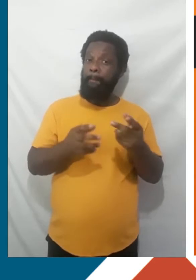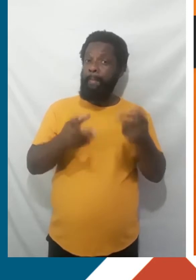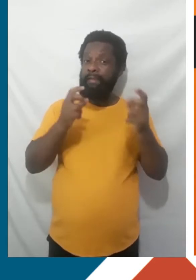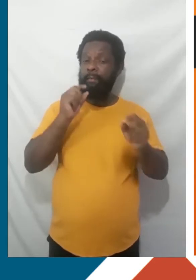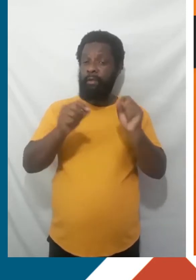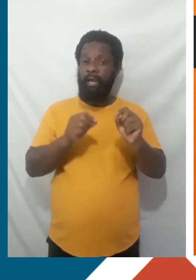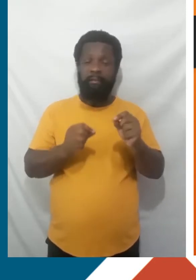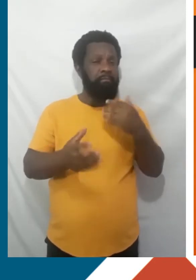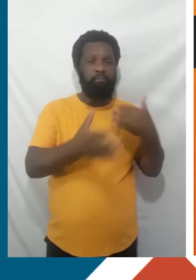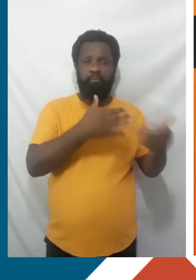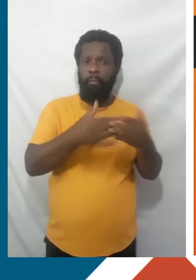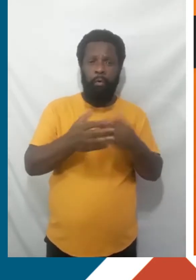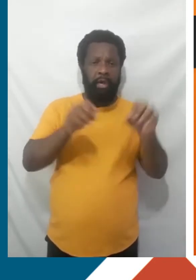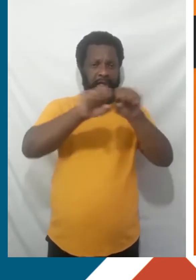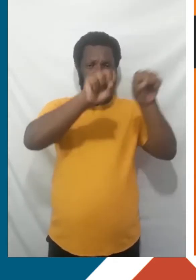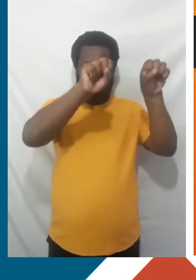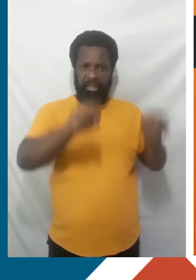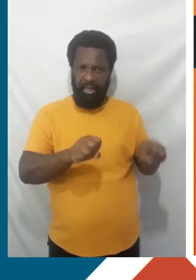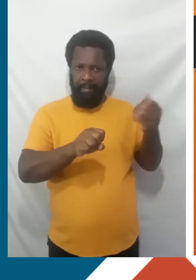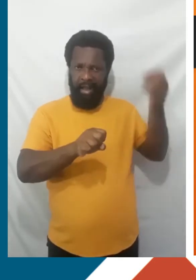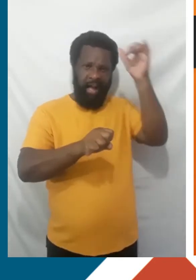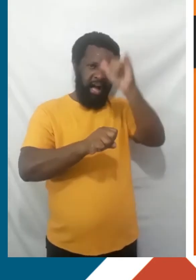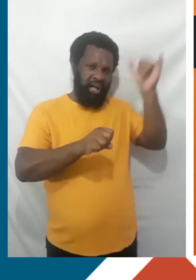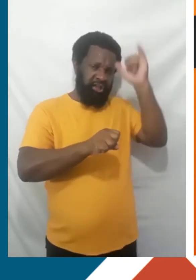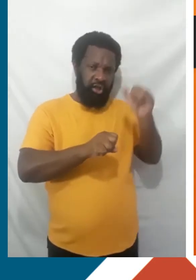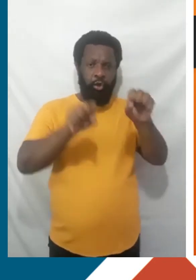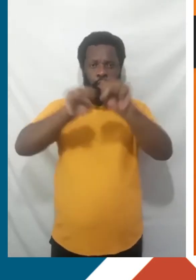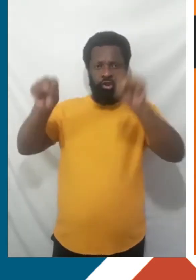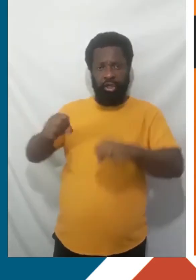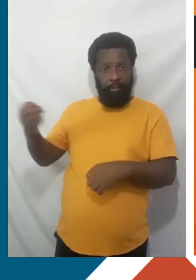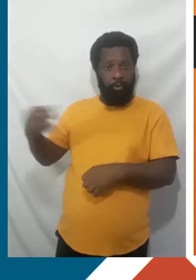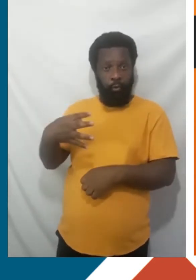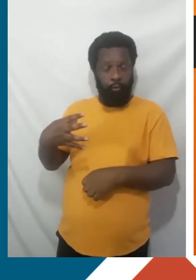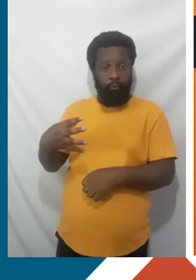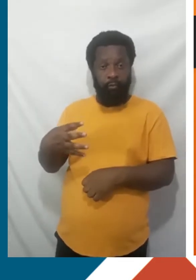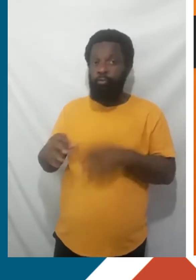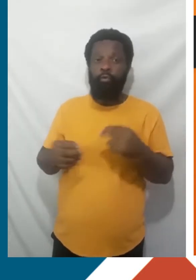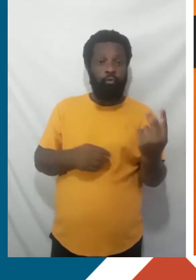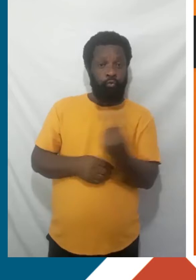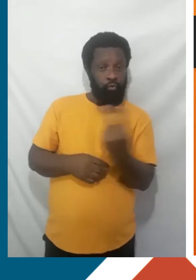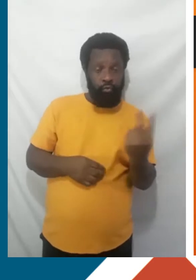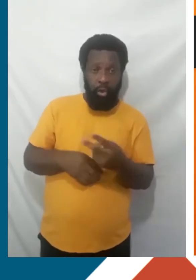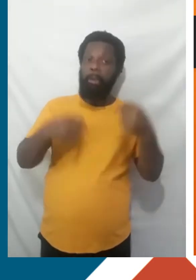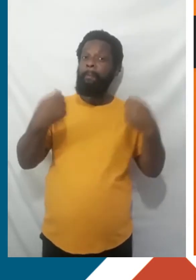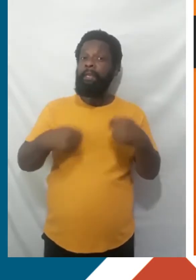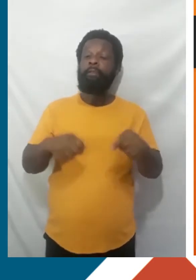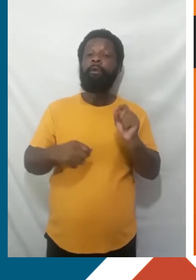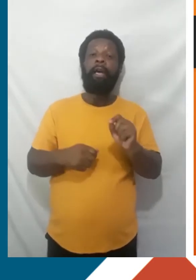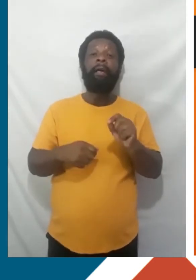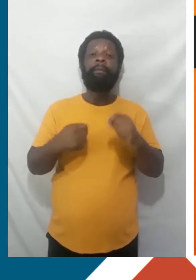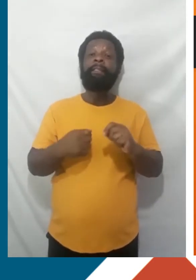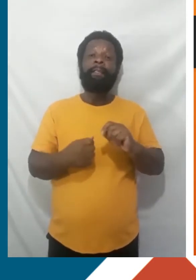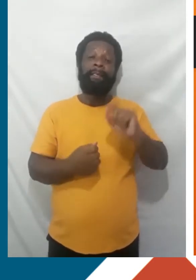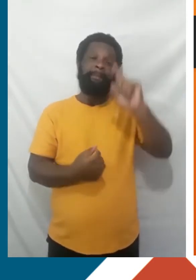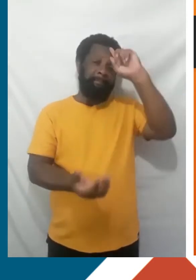Então repare que, independente do sistema, seja o antigo ou o atual, ambos vão precisar